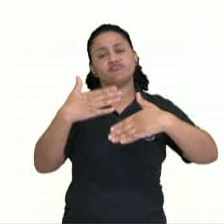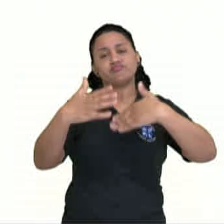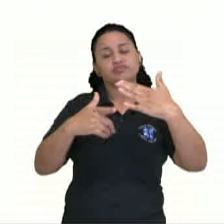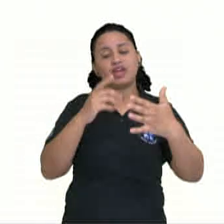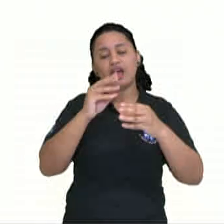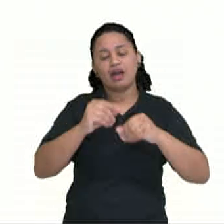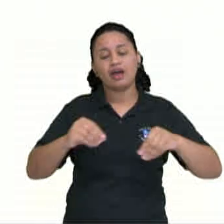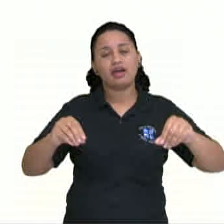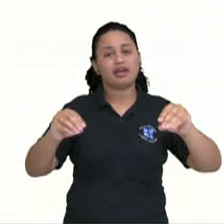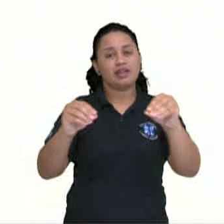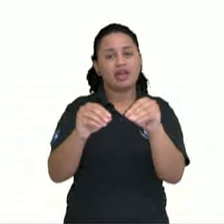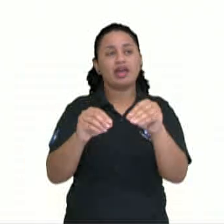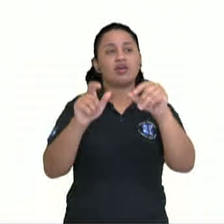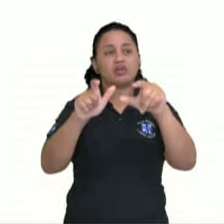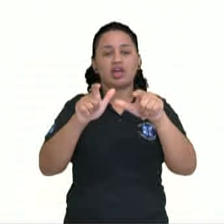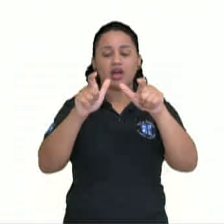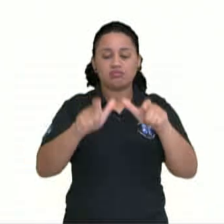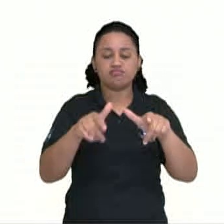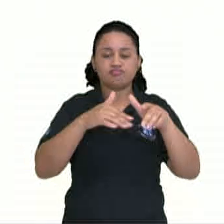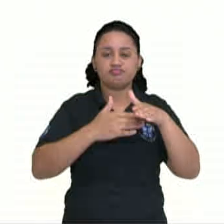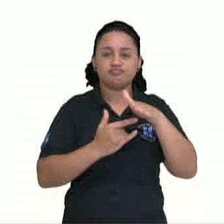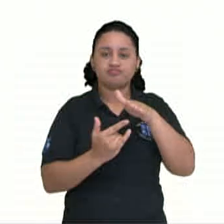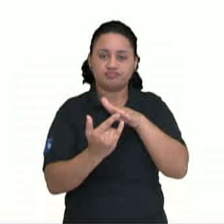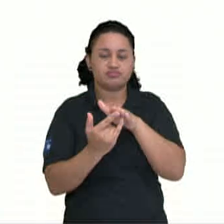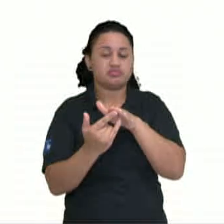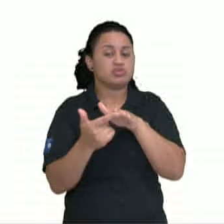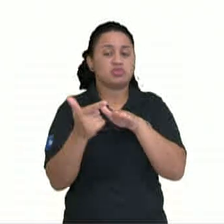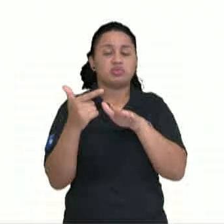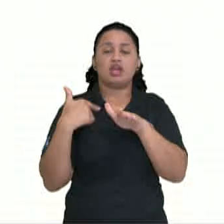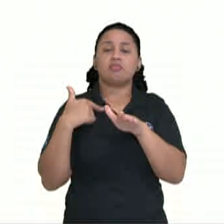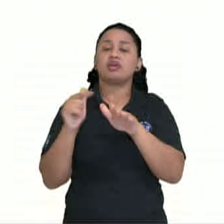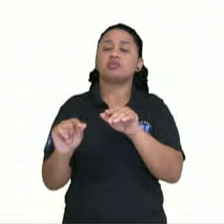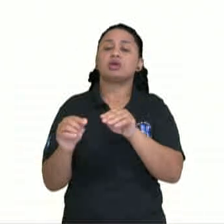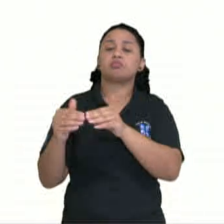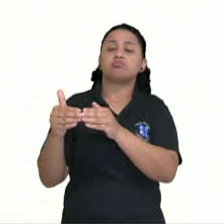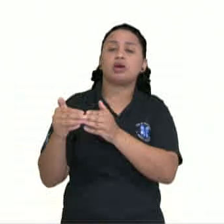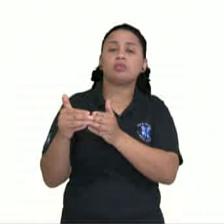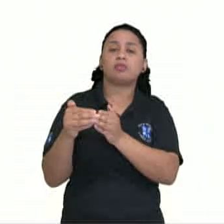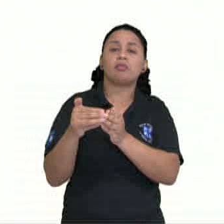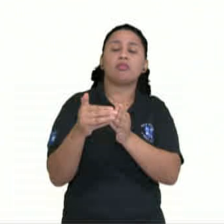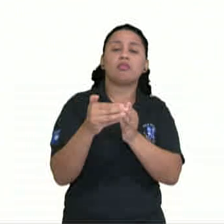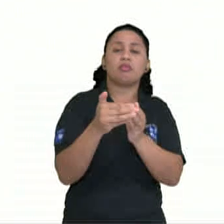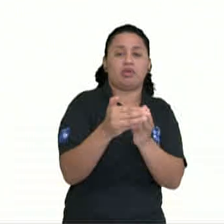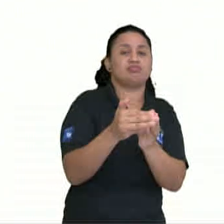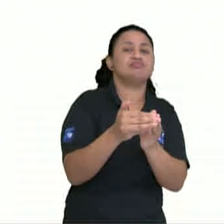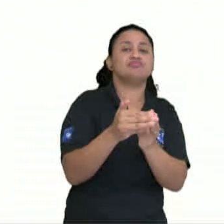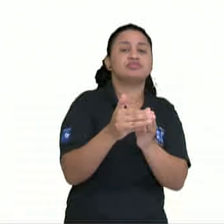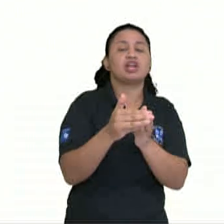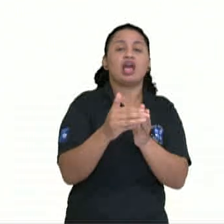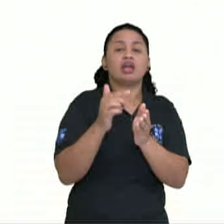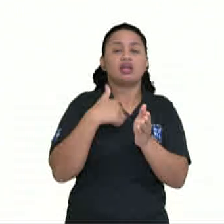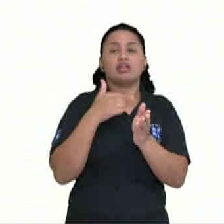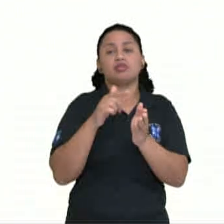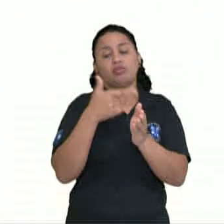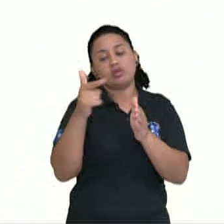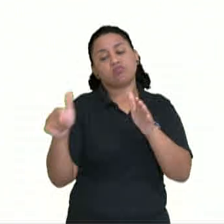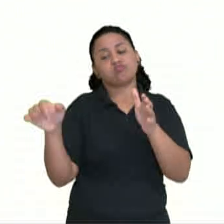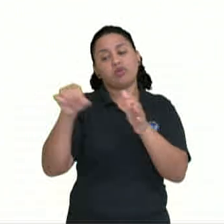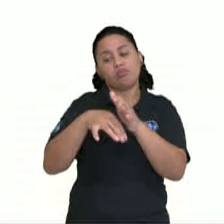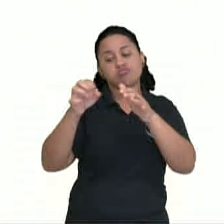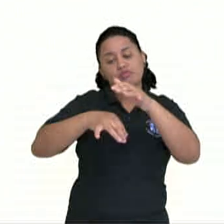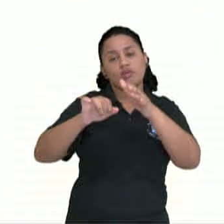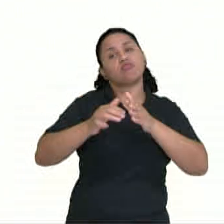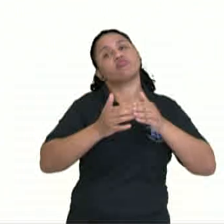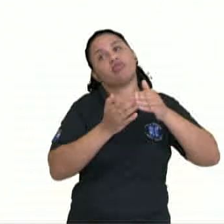foi conquistando o trapiche. Não mais atracaram na sua ponte os veleiros que iam partir carregados.